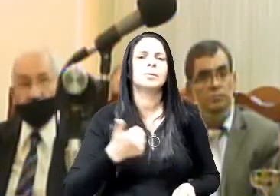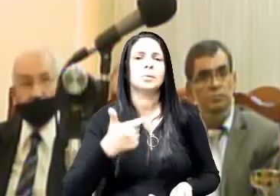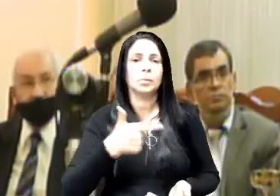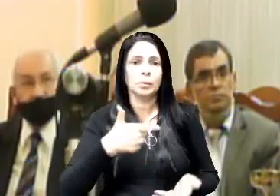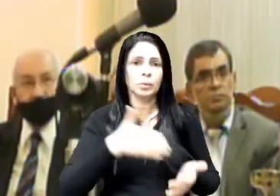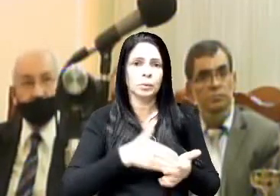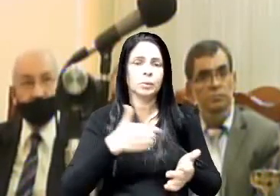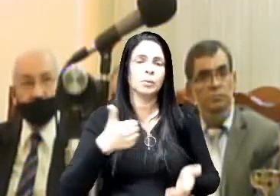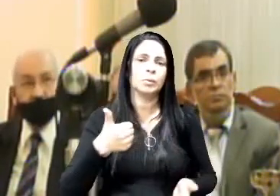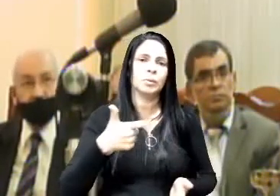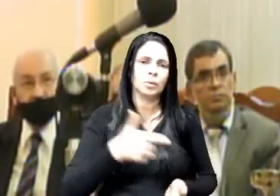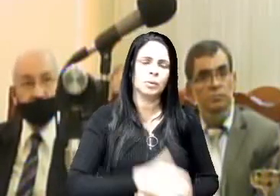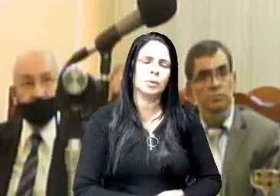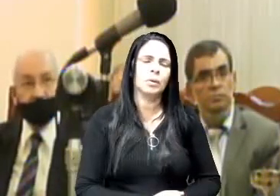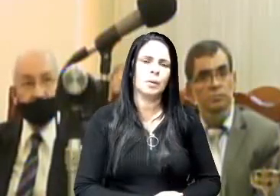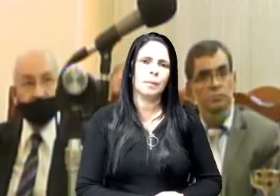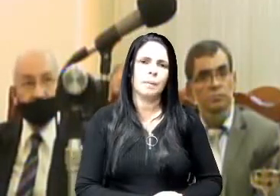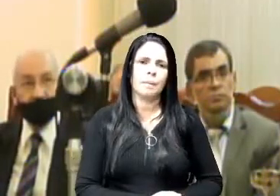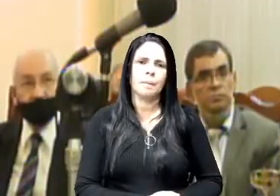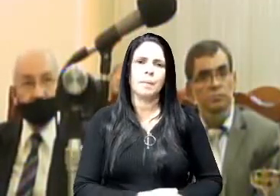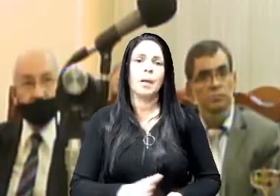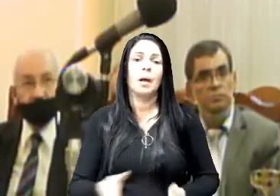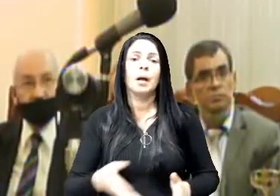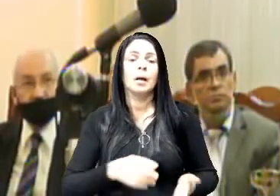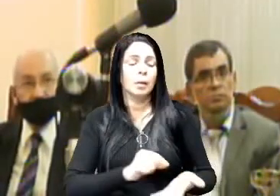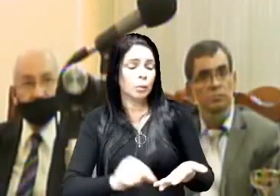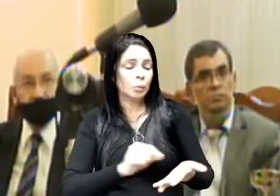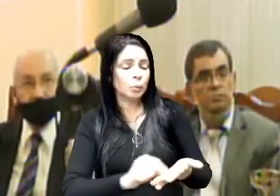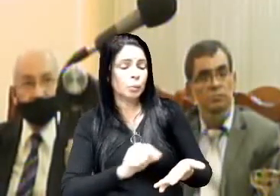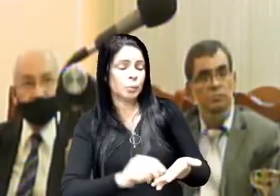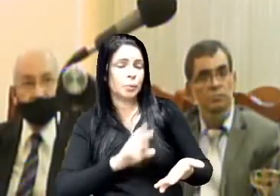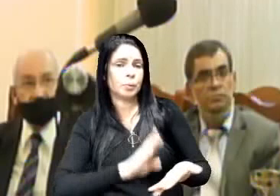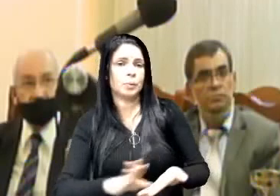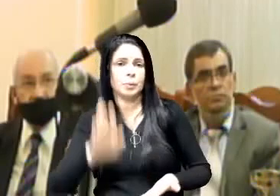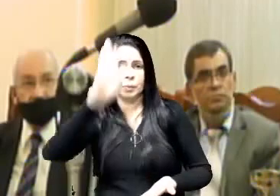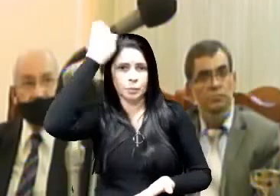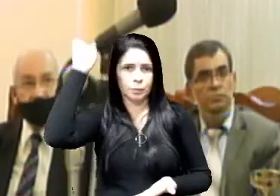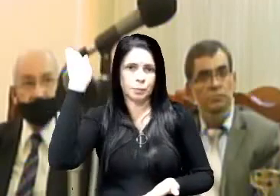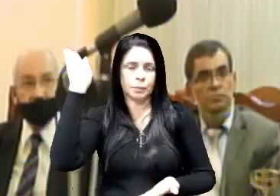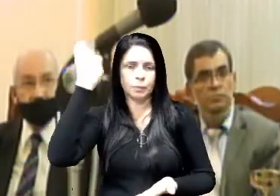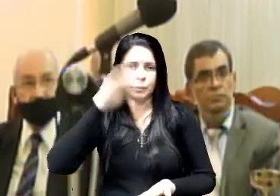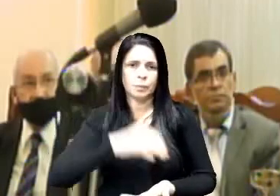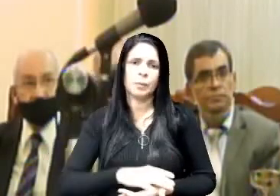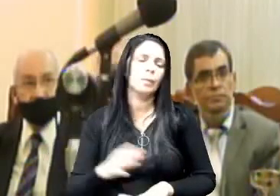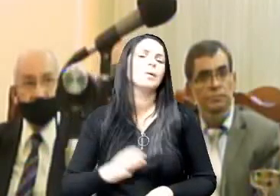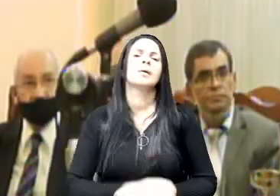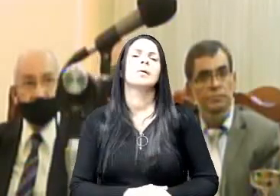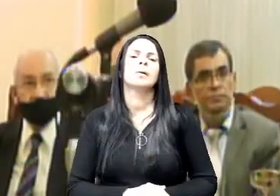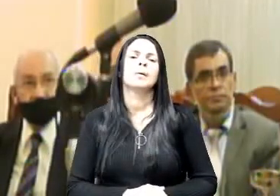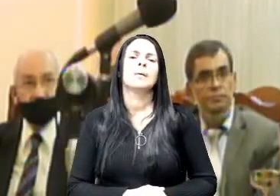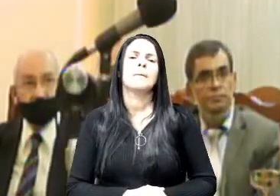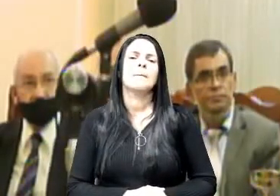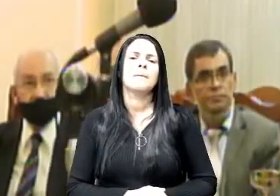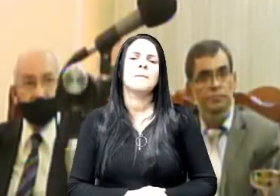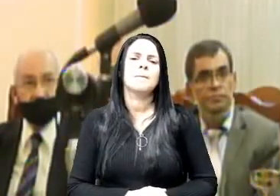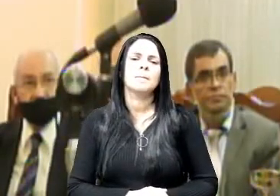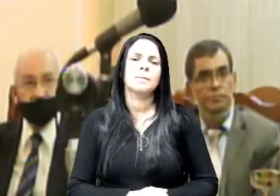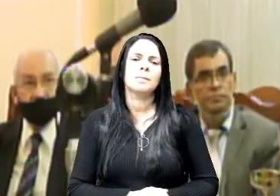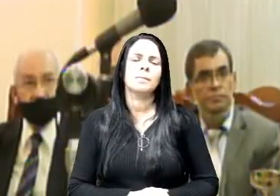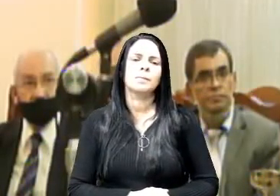estava preso em Roma. Ele escreve para os irmãos em Filipos. Ele disse, ei, quero, irmãos, que